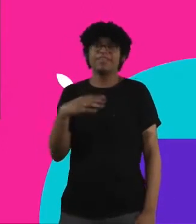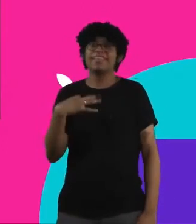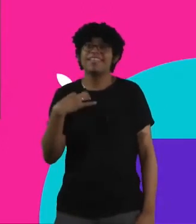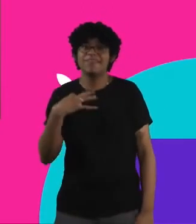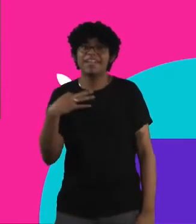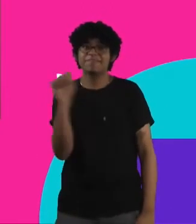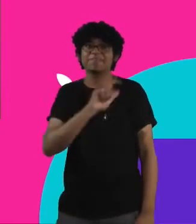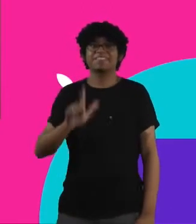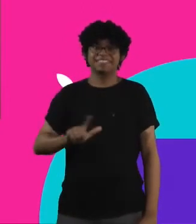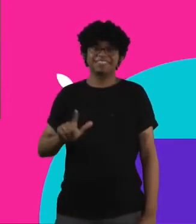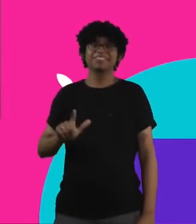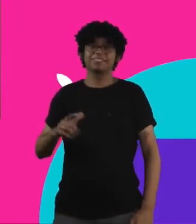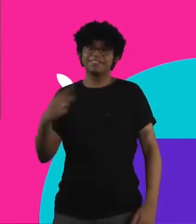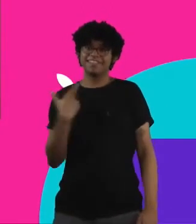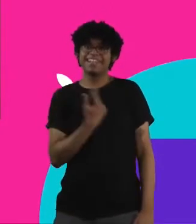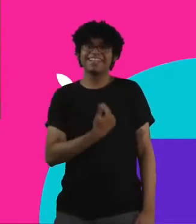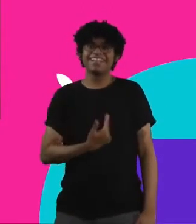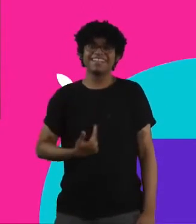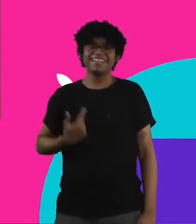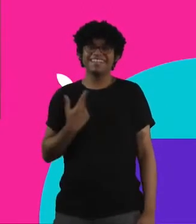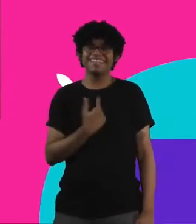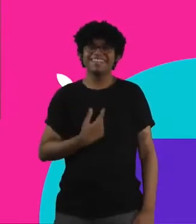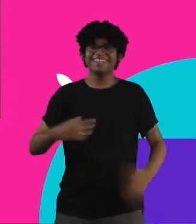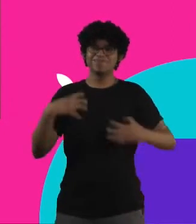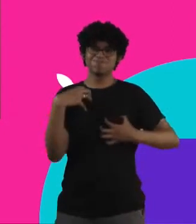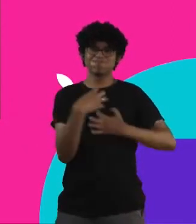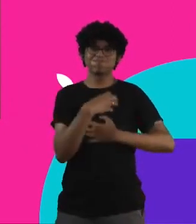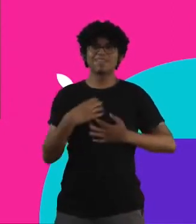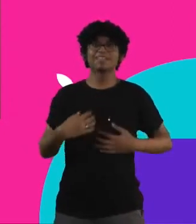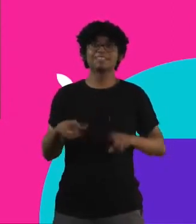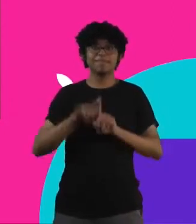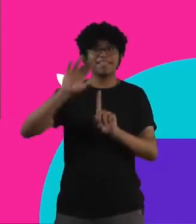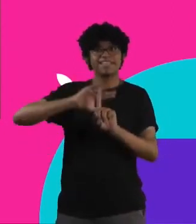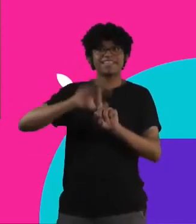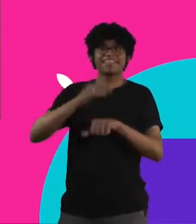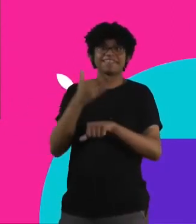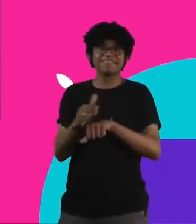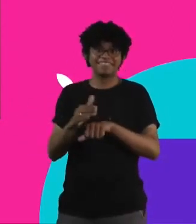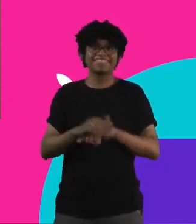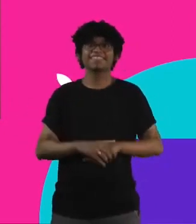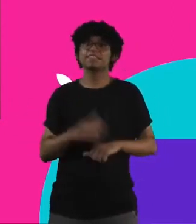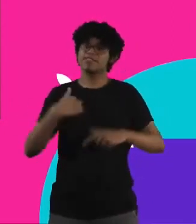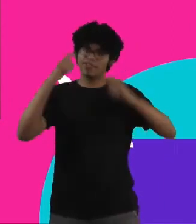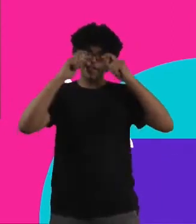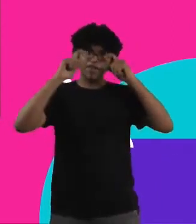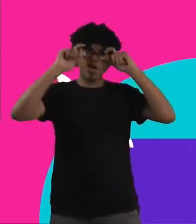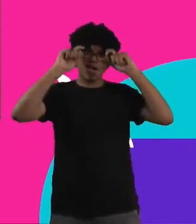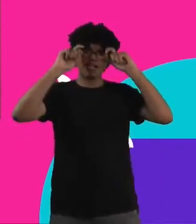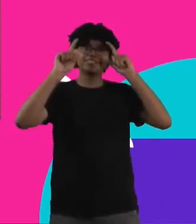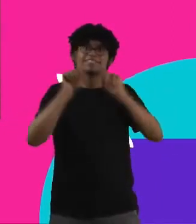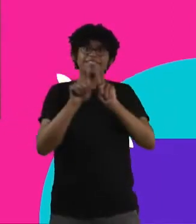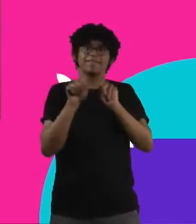camisa azul estampada, florida, com uma parede branca atrás de mim. Eu também tenho óculos de